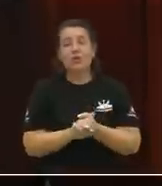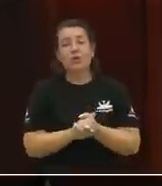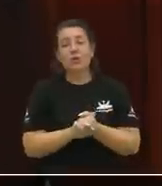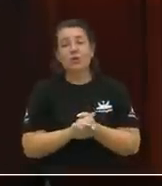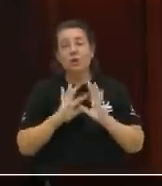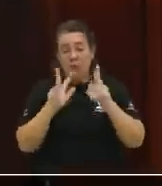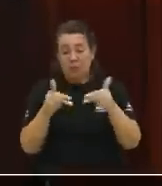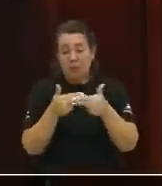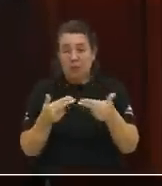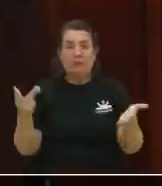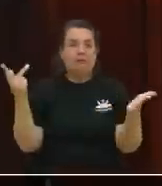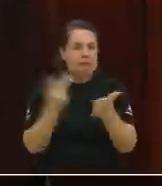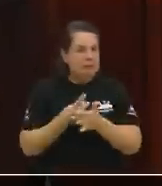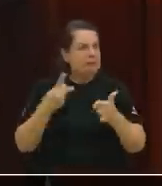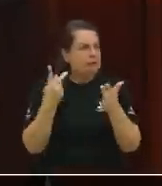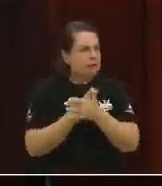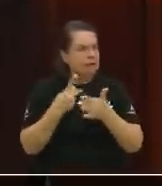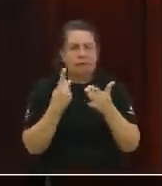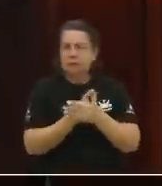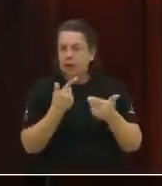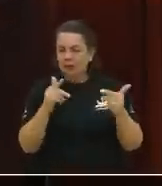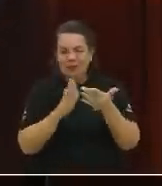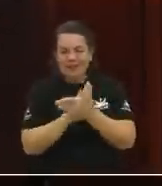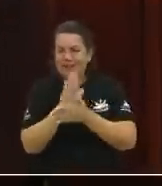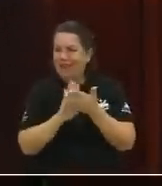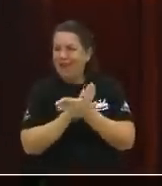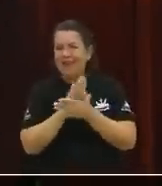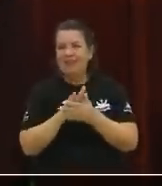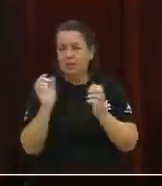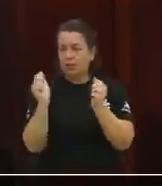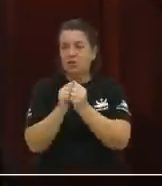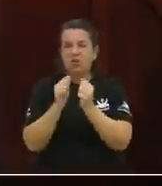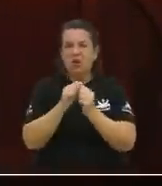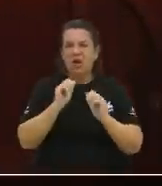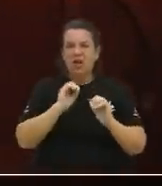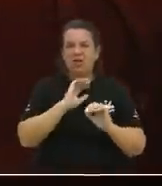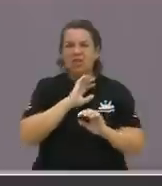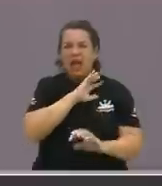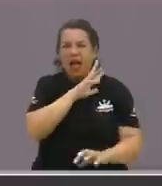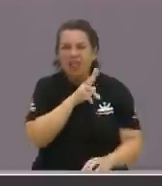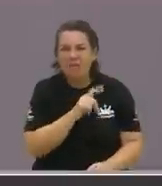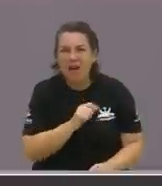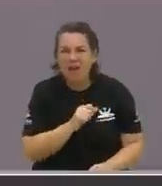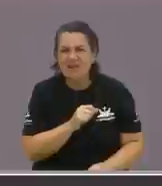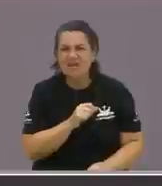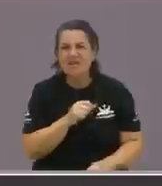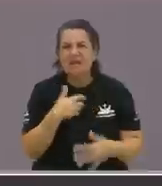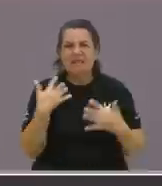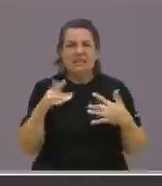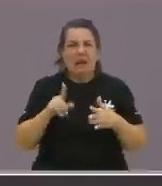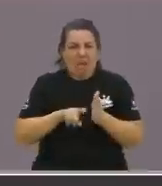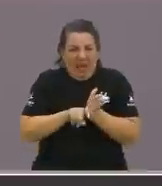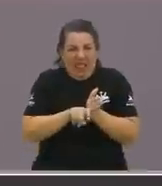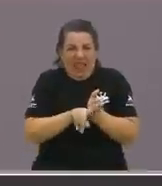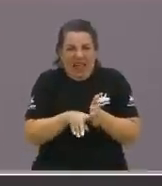tudo para dar errado. No meio de animais, cheio de